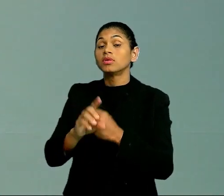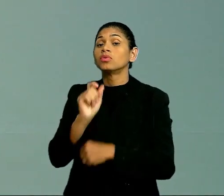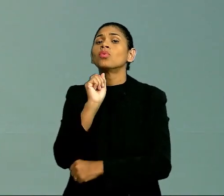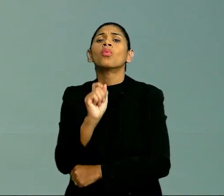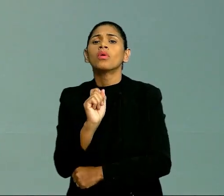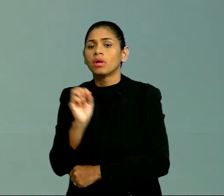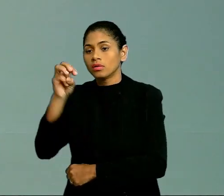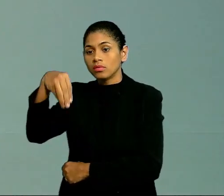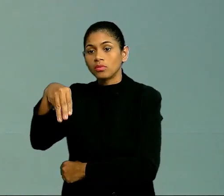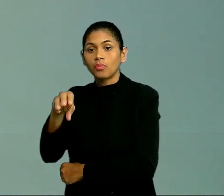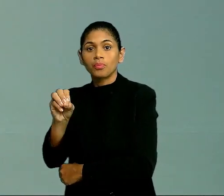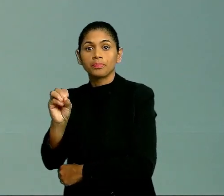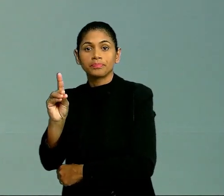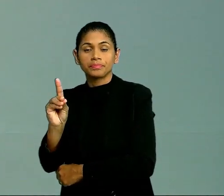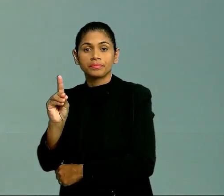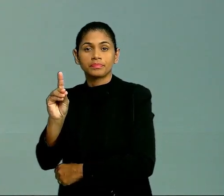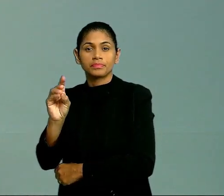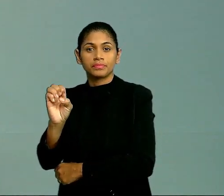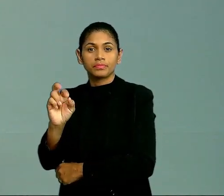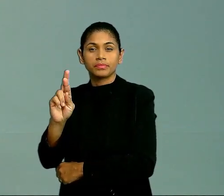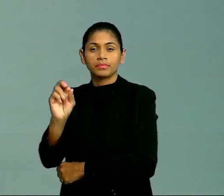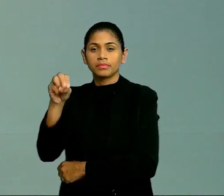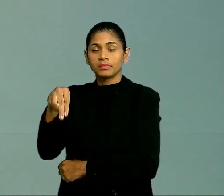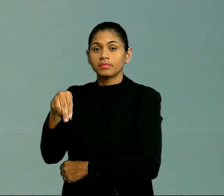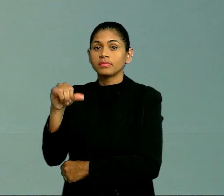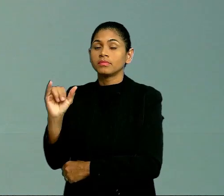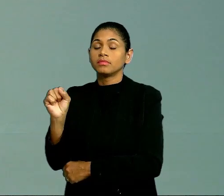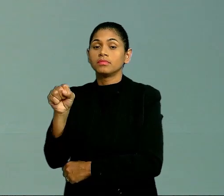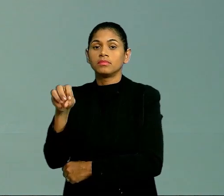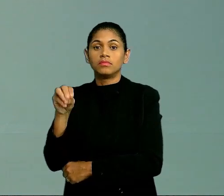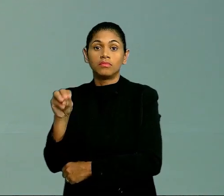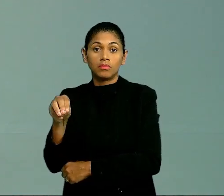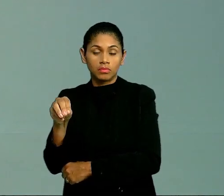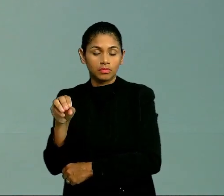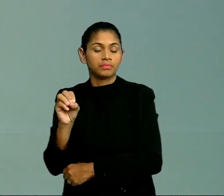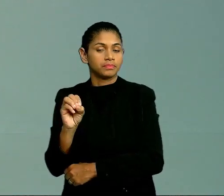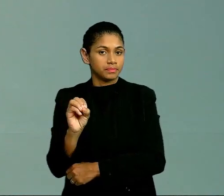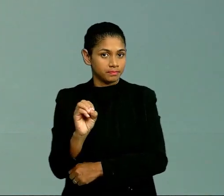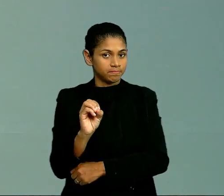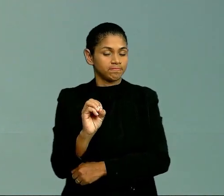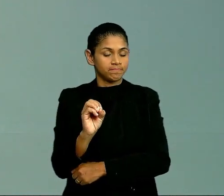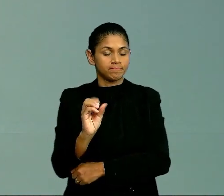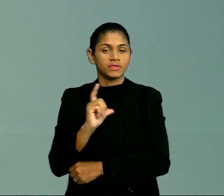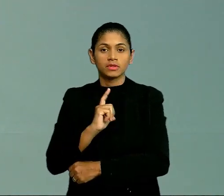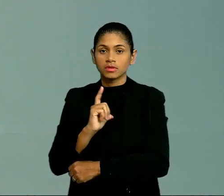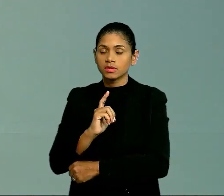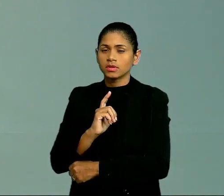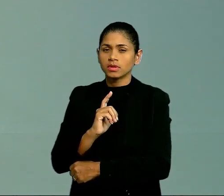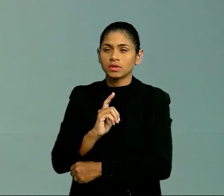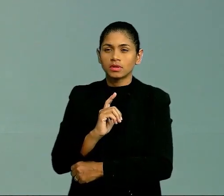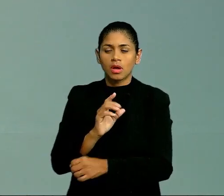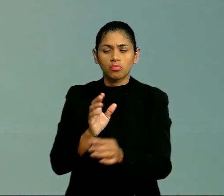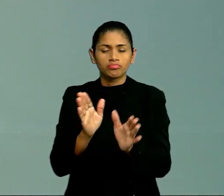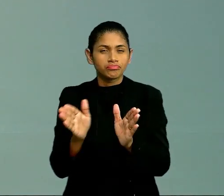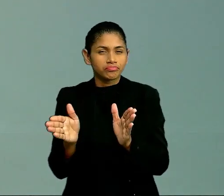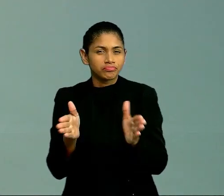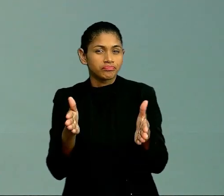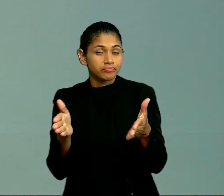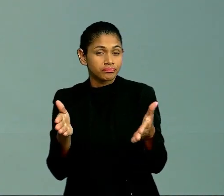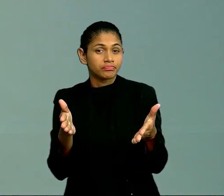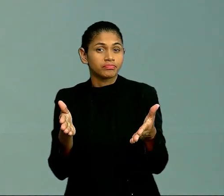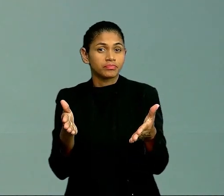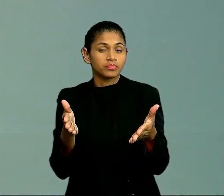geração modernista. Então, se você lembra lá do romantismo, nós temos aqui um contraponto. Quando a gente fala